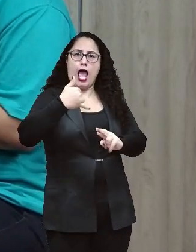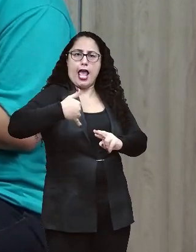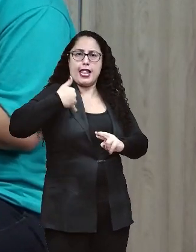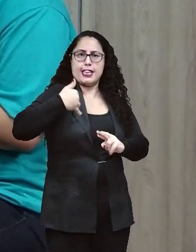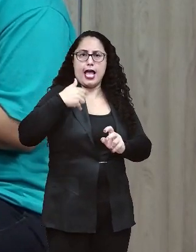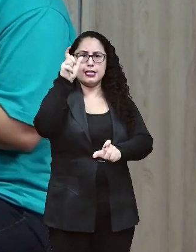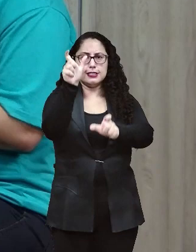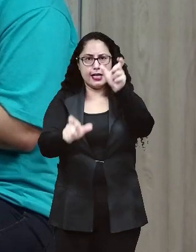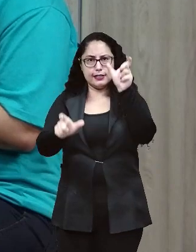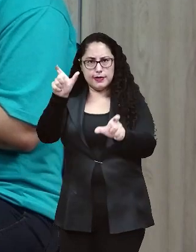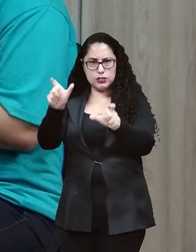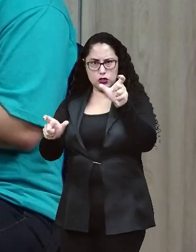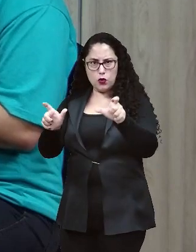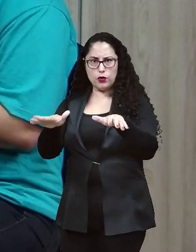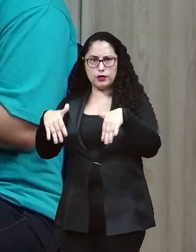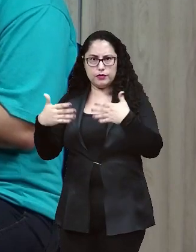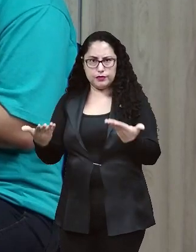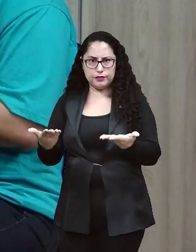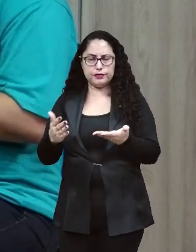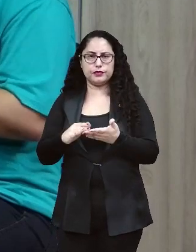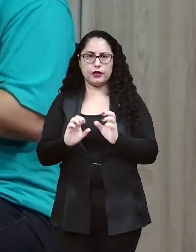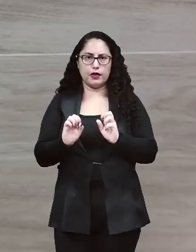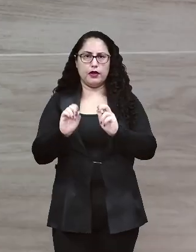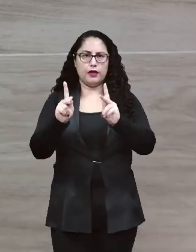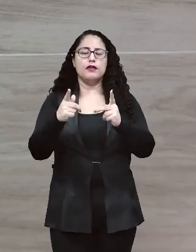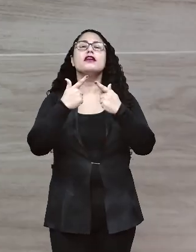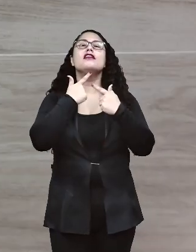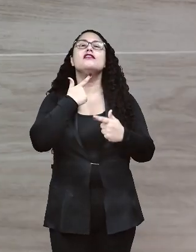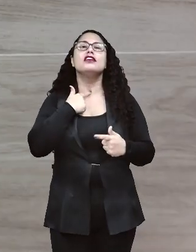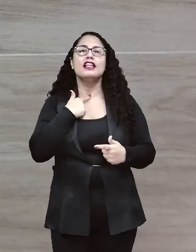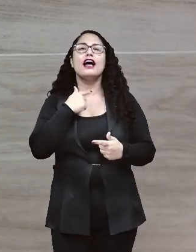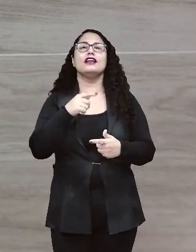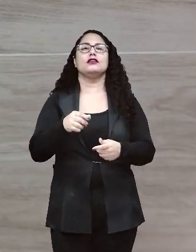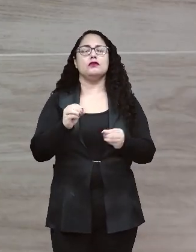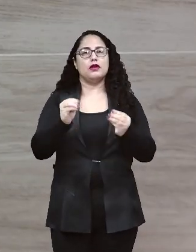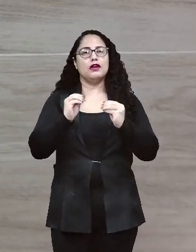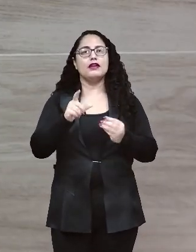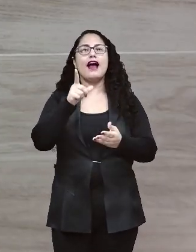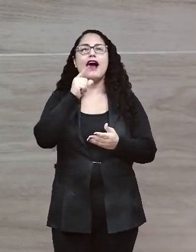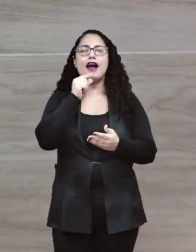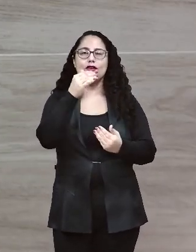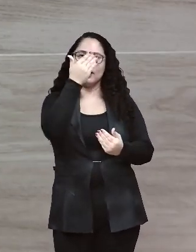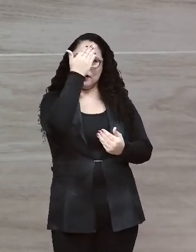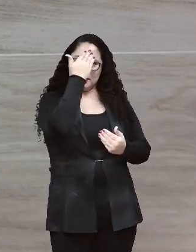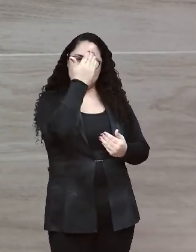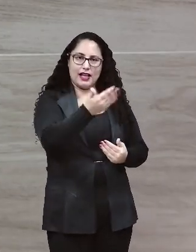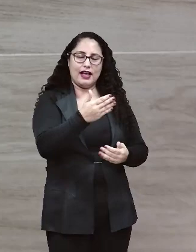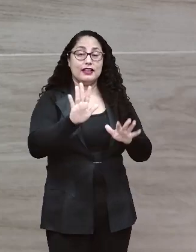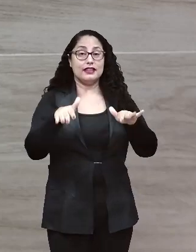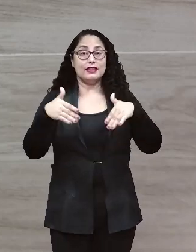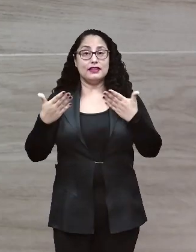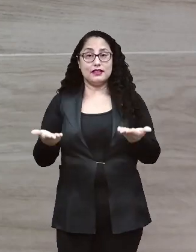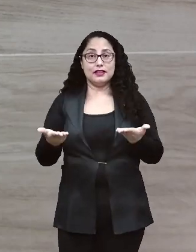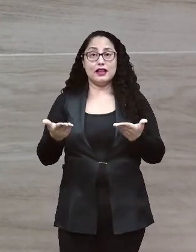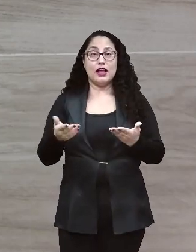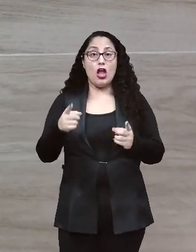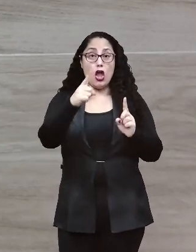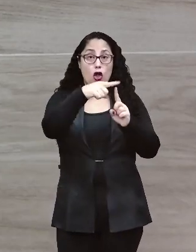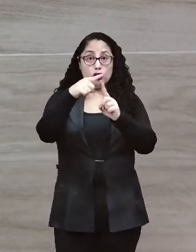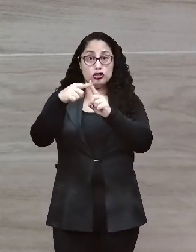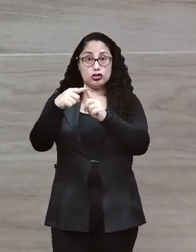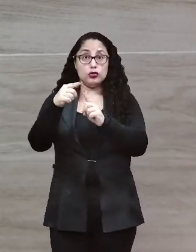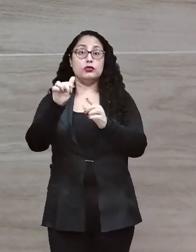das pessoas. Okay? Fica à vontade, pode tomar uma água. Obrigado. Então, é um tipo